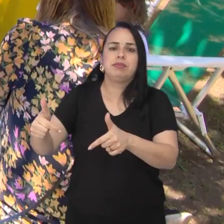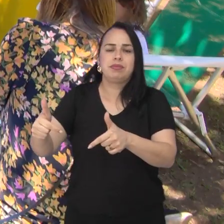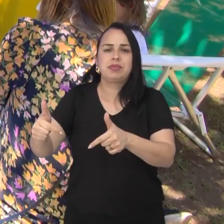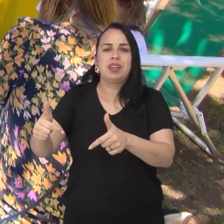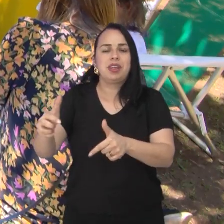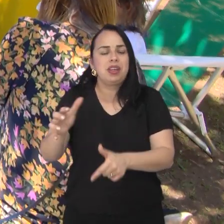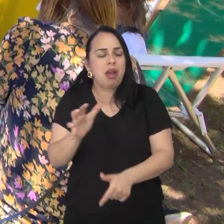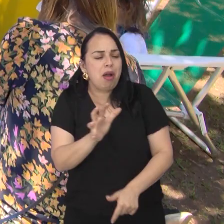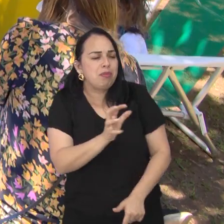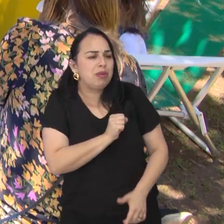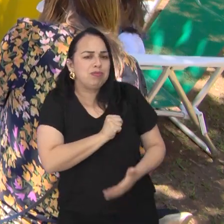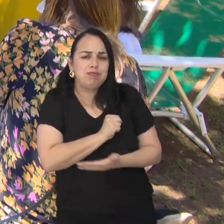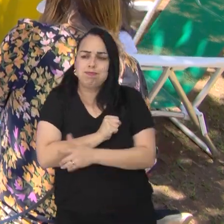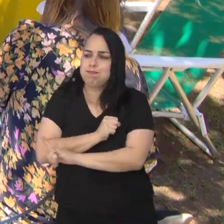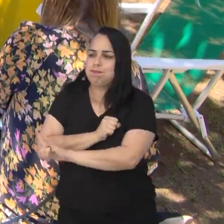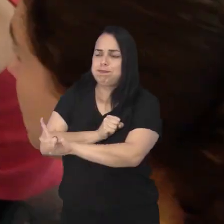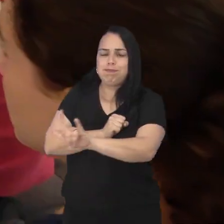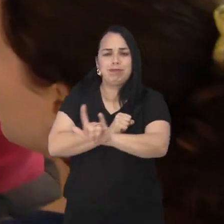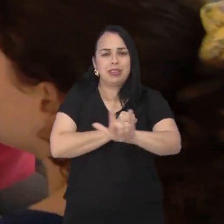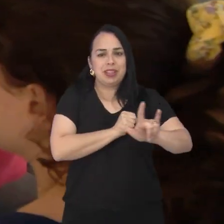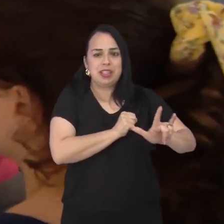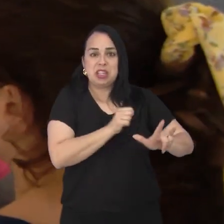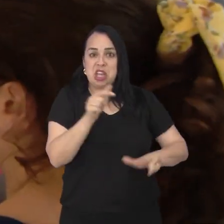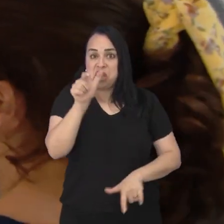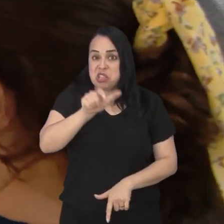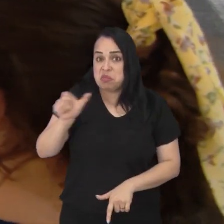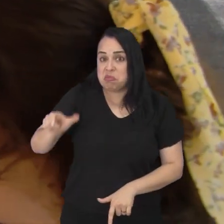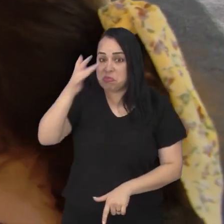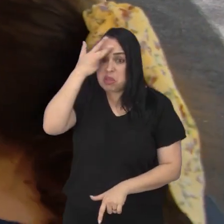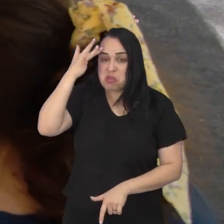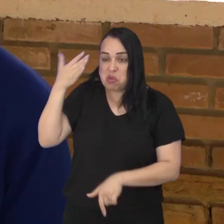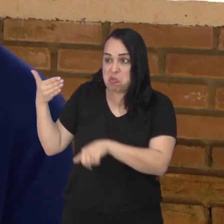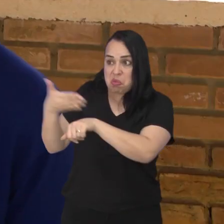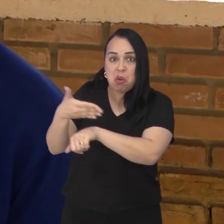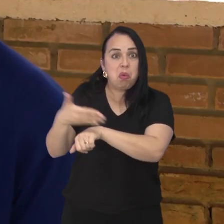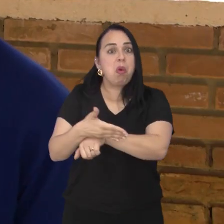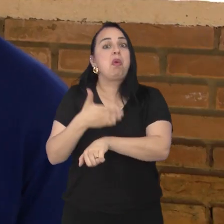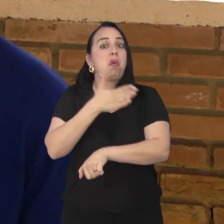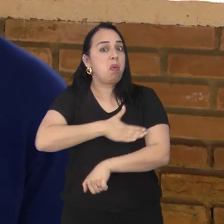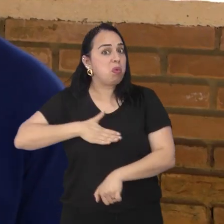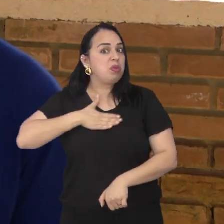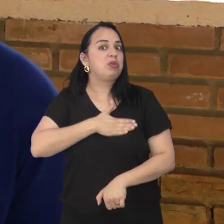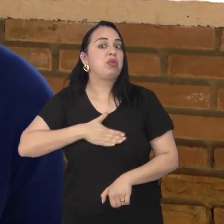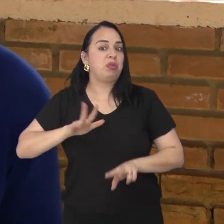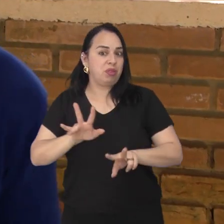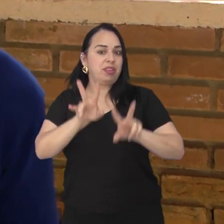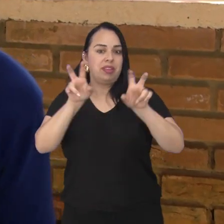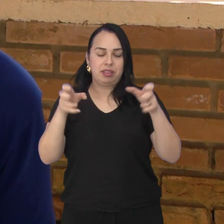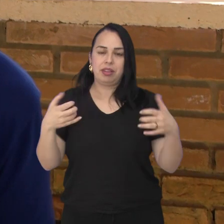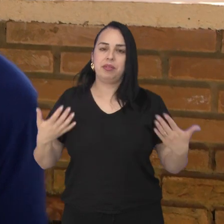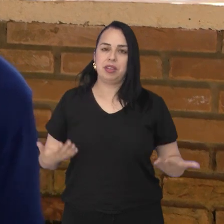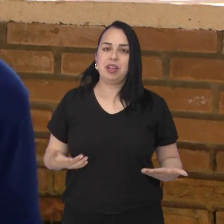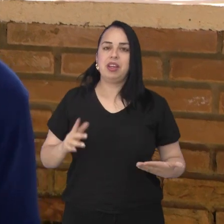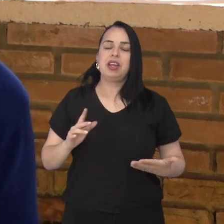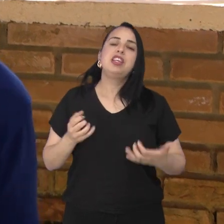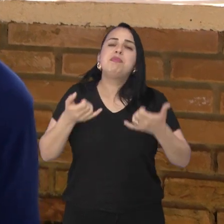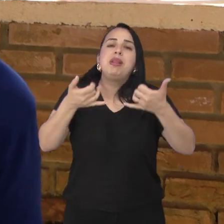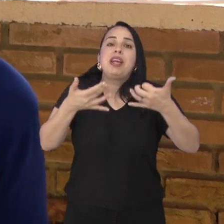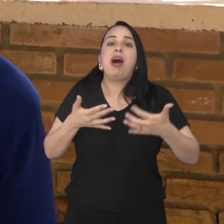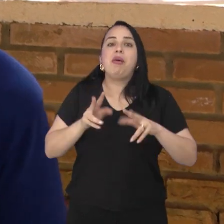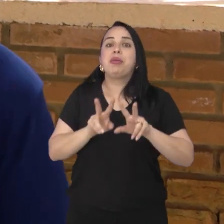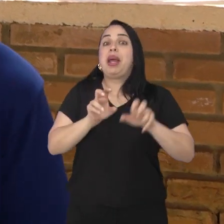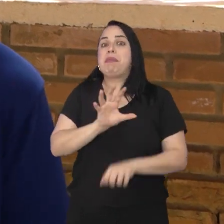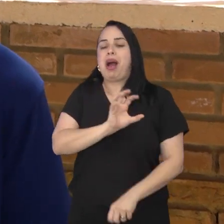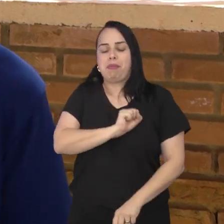e afeto pelo que nos cerca. Tema que agradou quem esteve por lá. A ideia era falar do amor em todas as suas